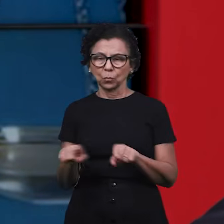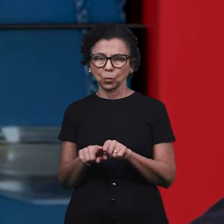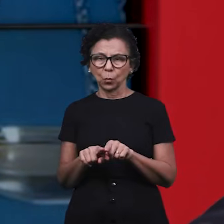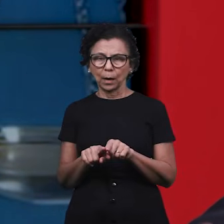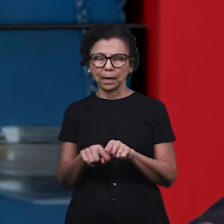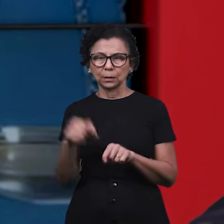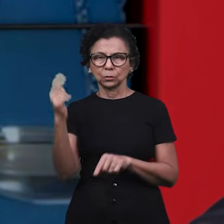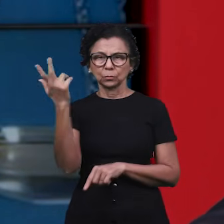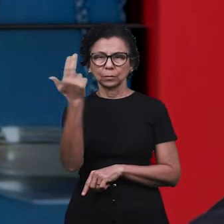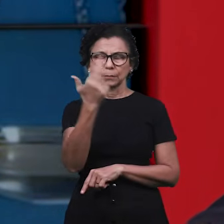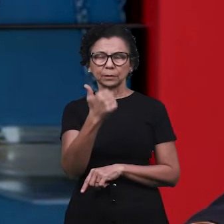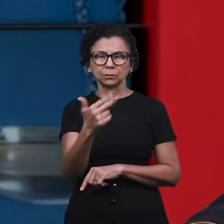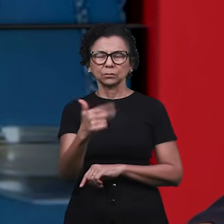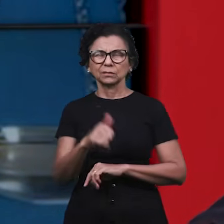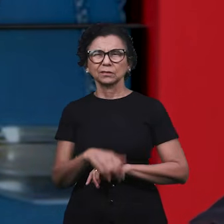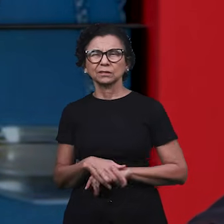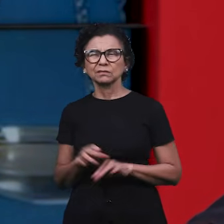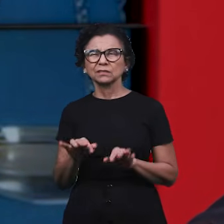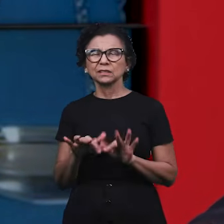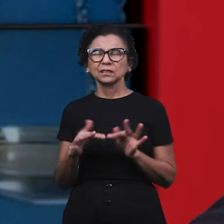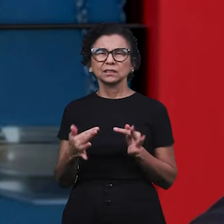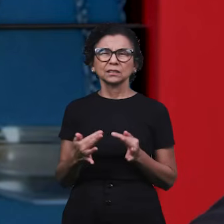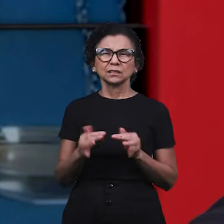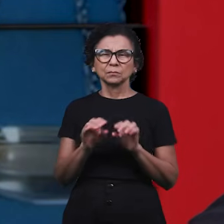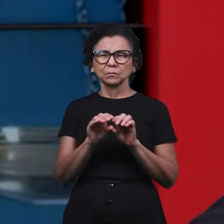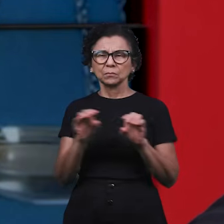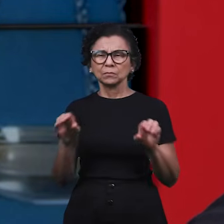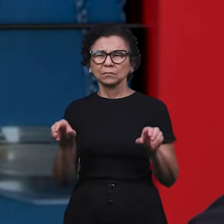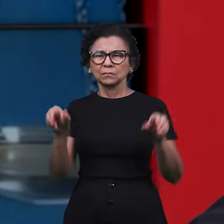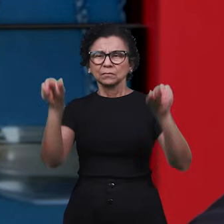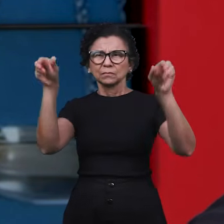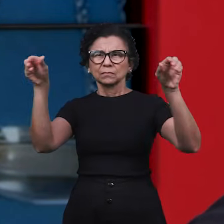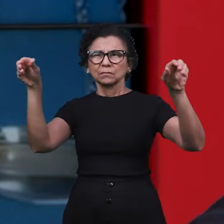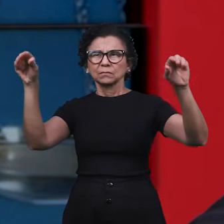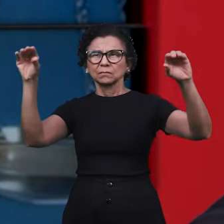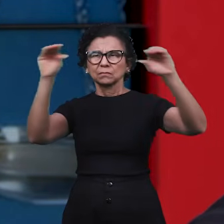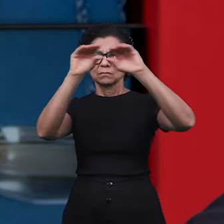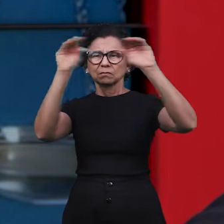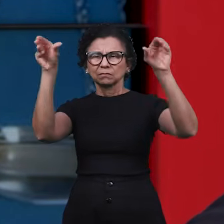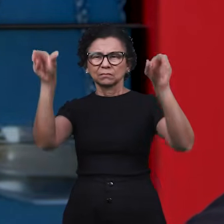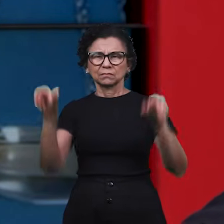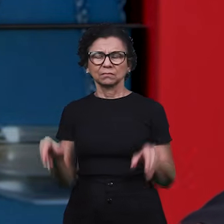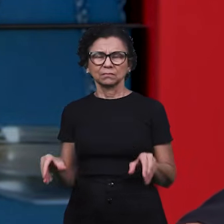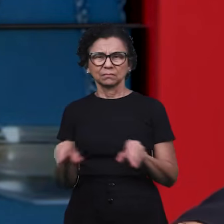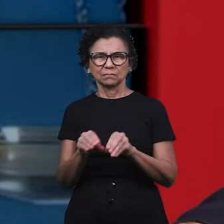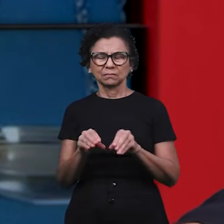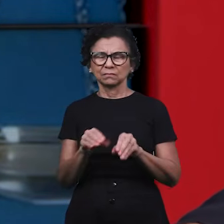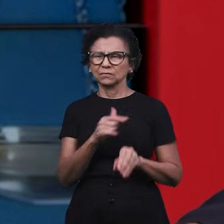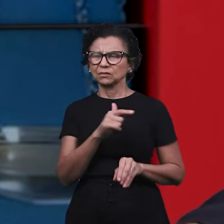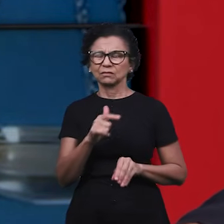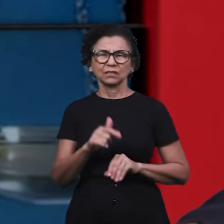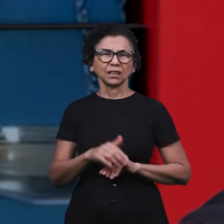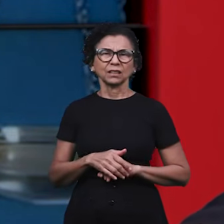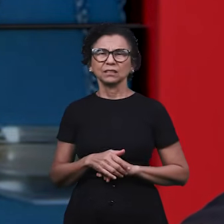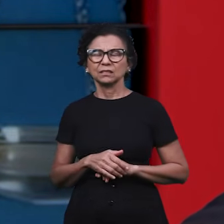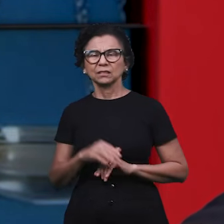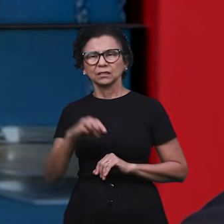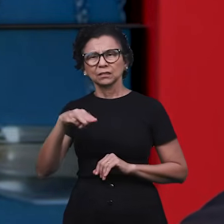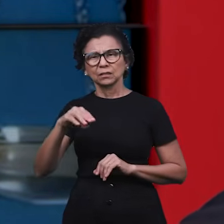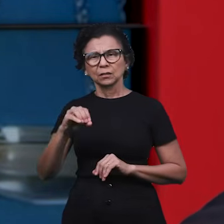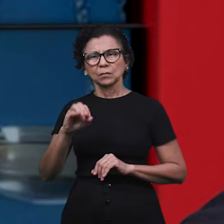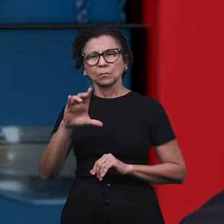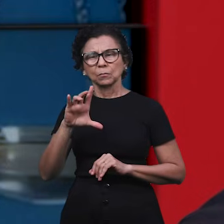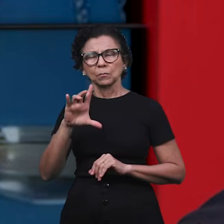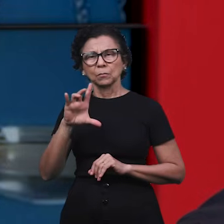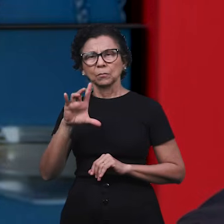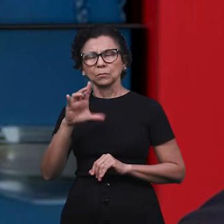com uma moldura bonita, como que ressalta o conteúdo do quadro. Então, o louvor, ele não